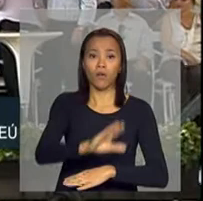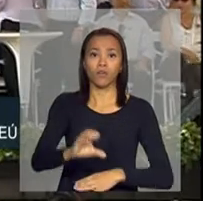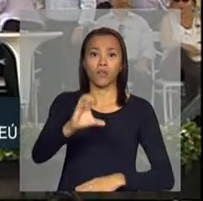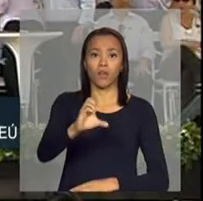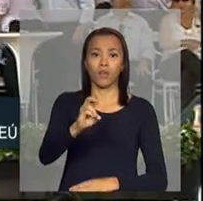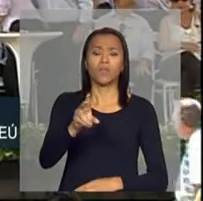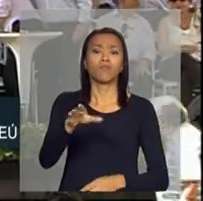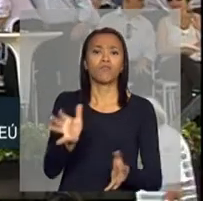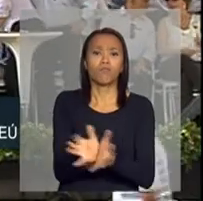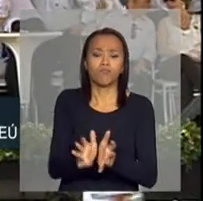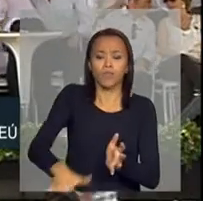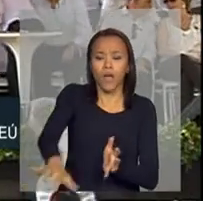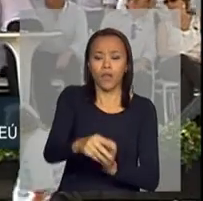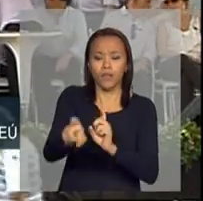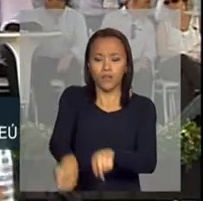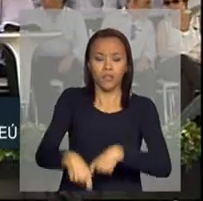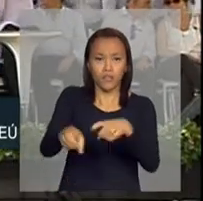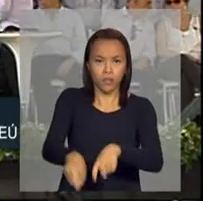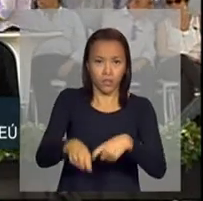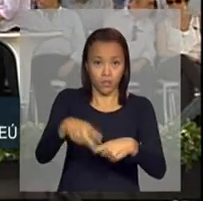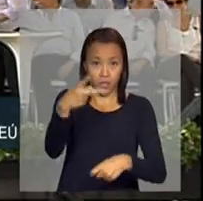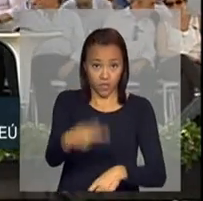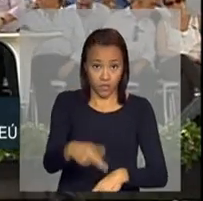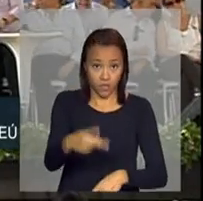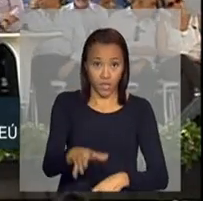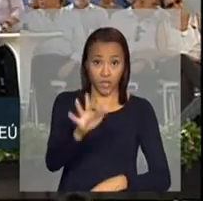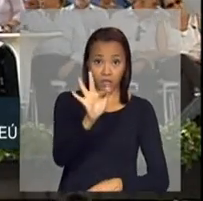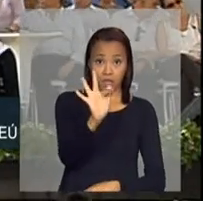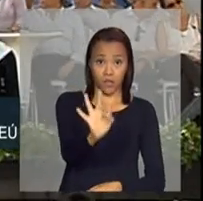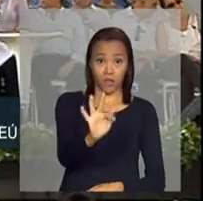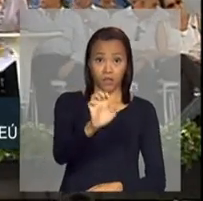na Agricultura de Pernambuco, FETAP.